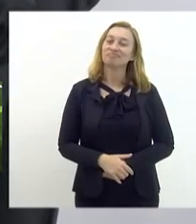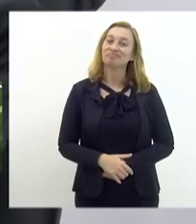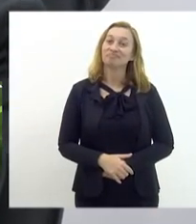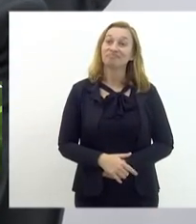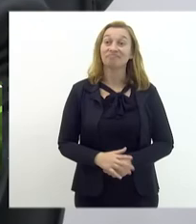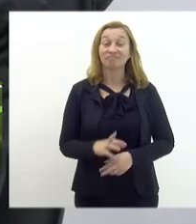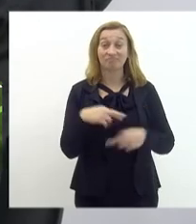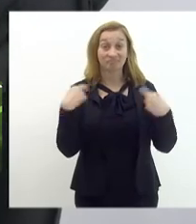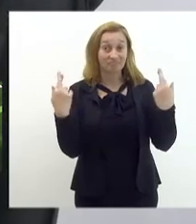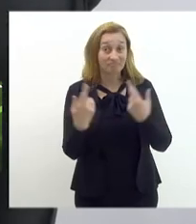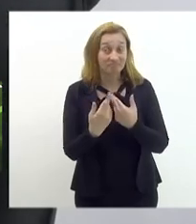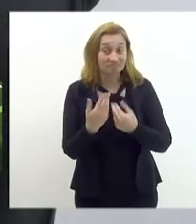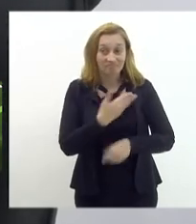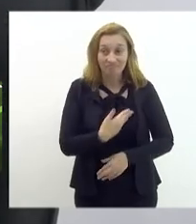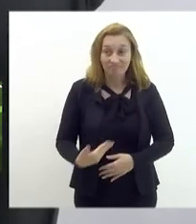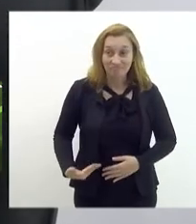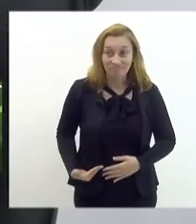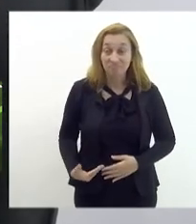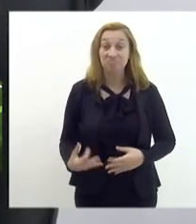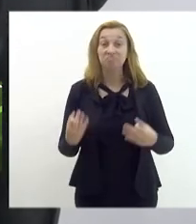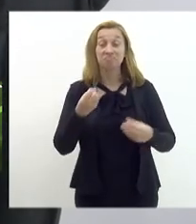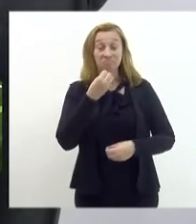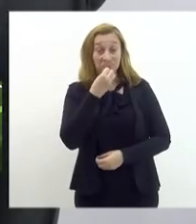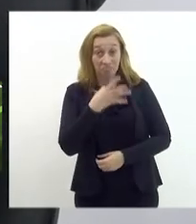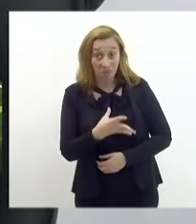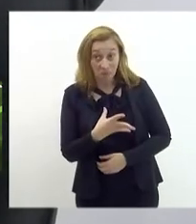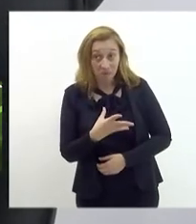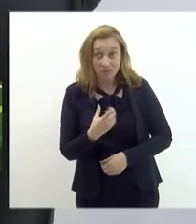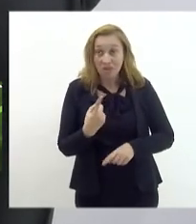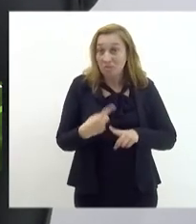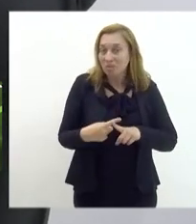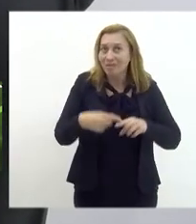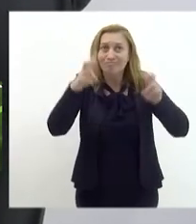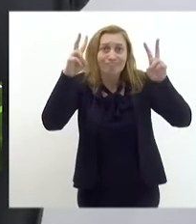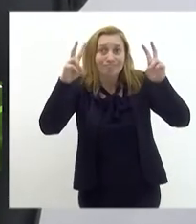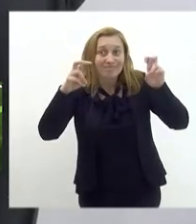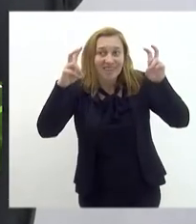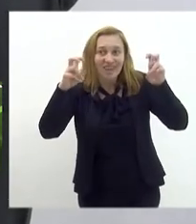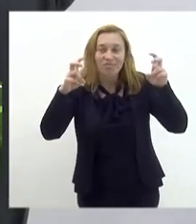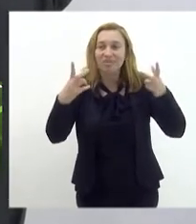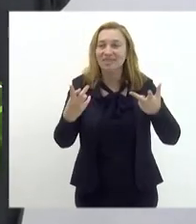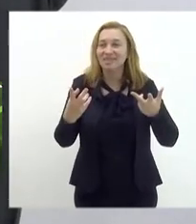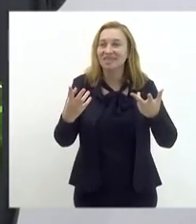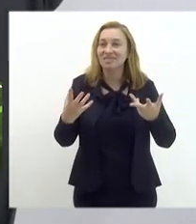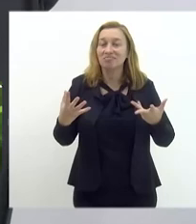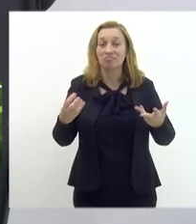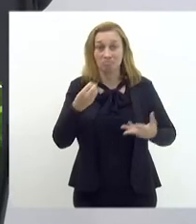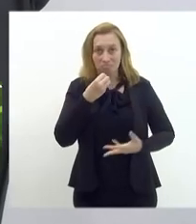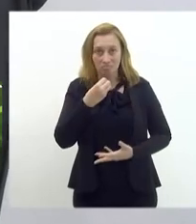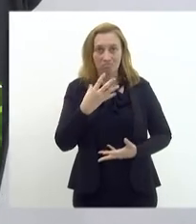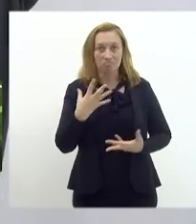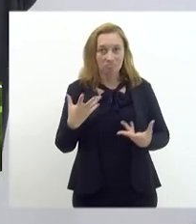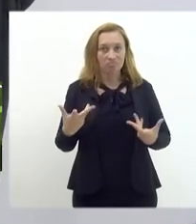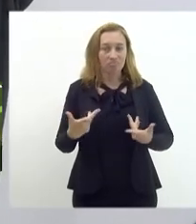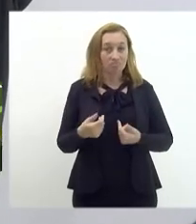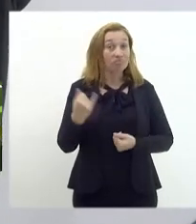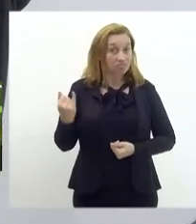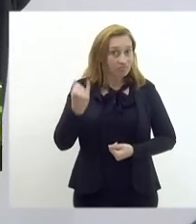essa audiência pública também extremamente positiva, até porque é um tema inusitado, né?